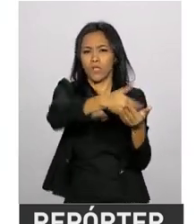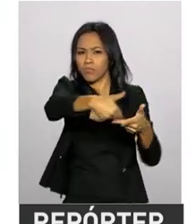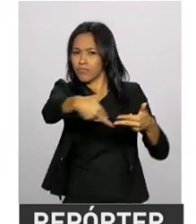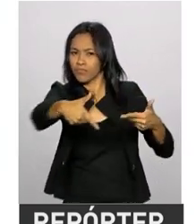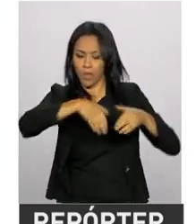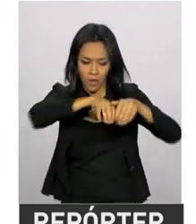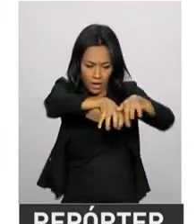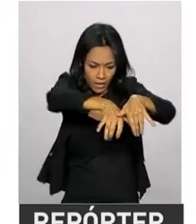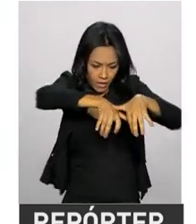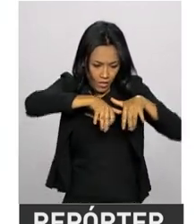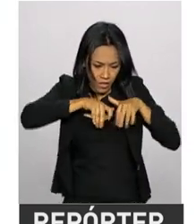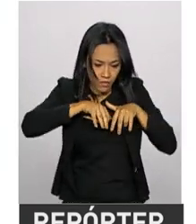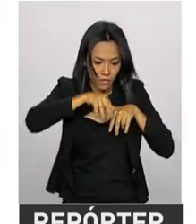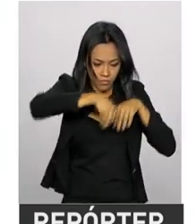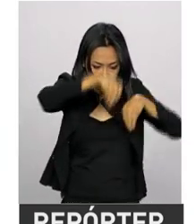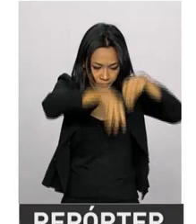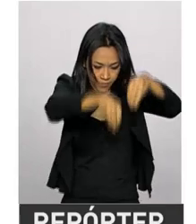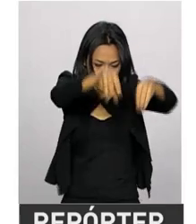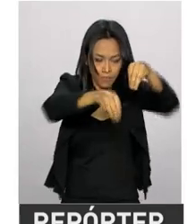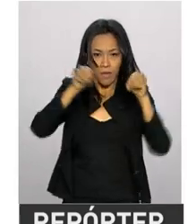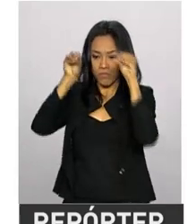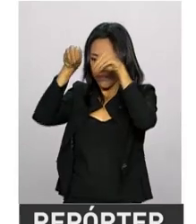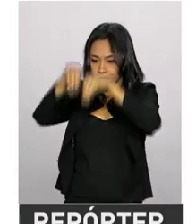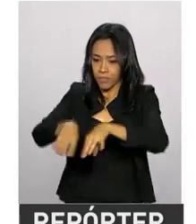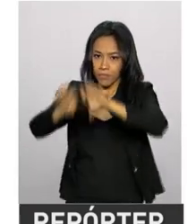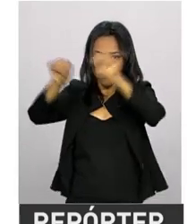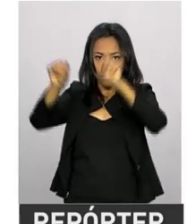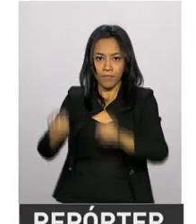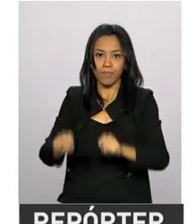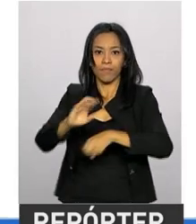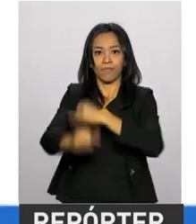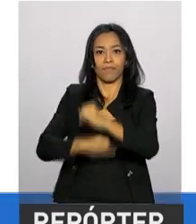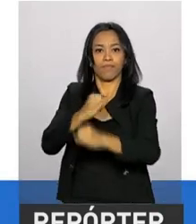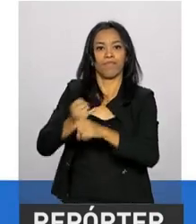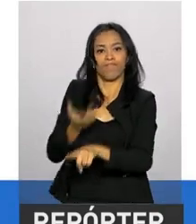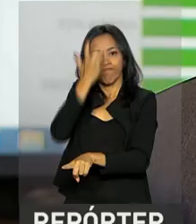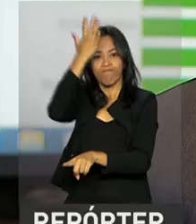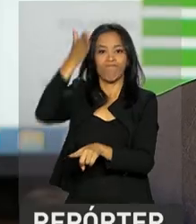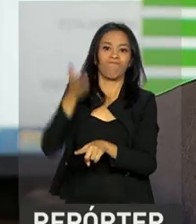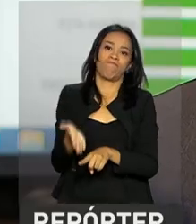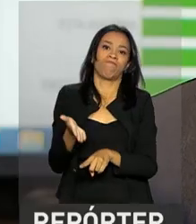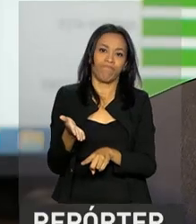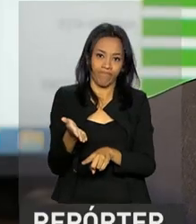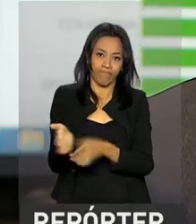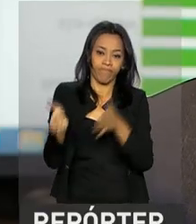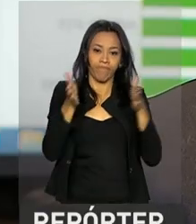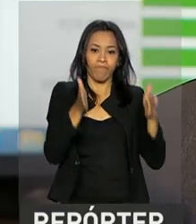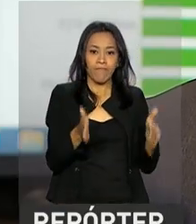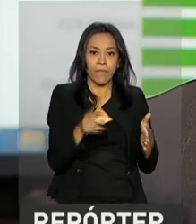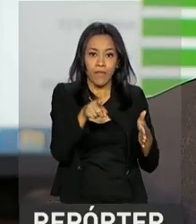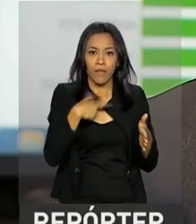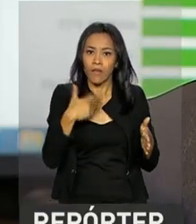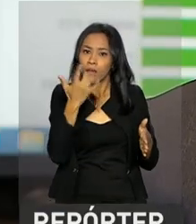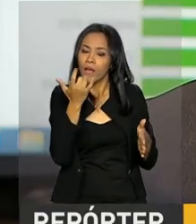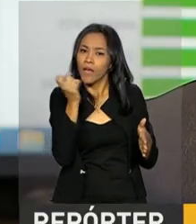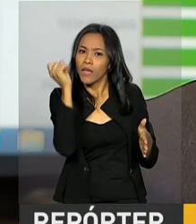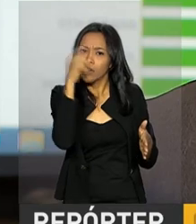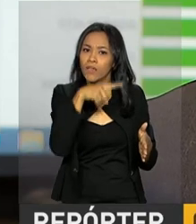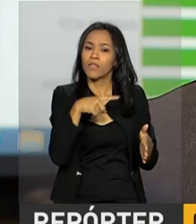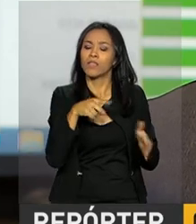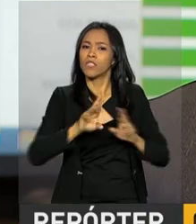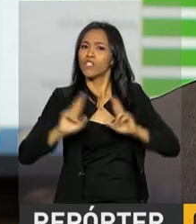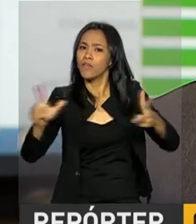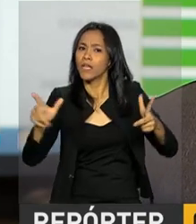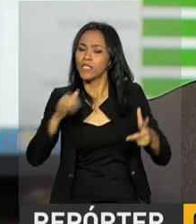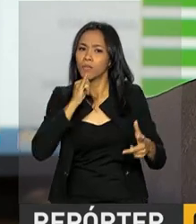por meio digital para garantir maior agilidade na administração pública tem uma grande diferença entre um processo físico e um